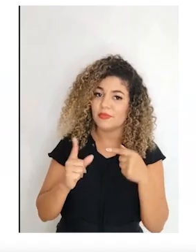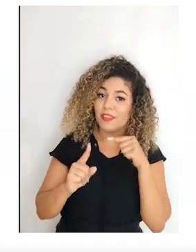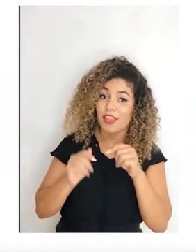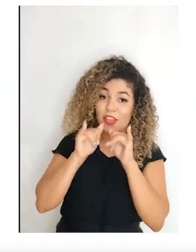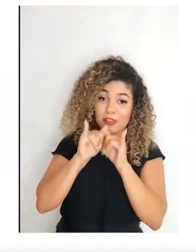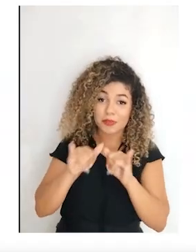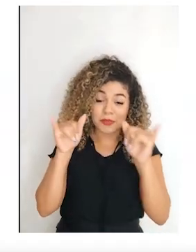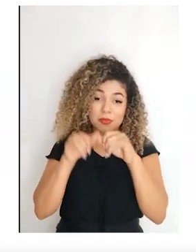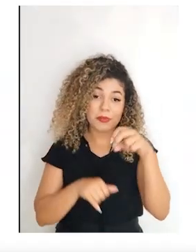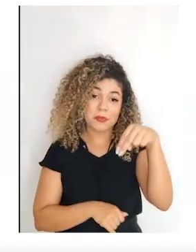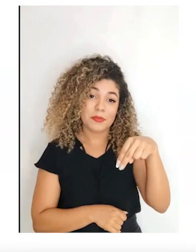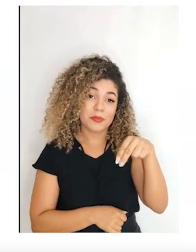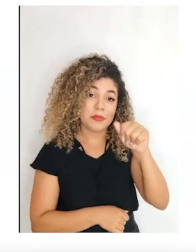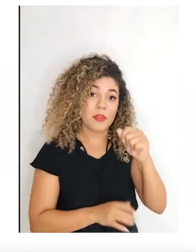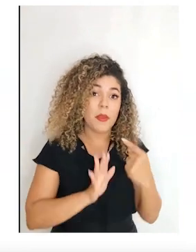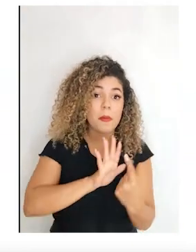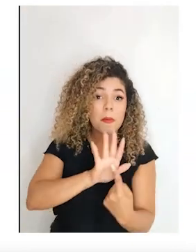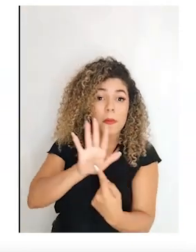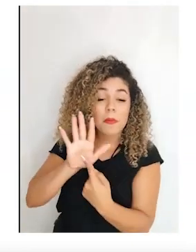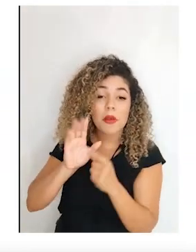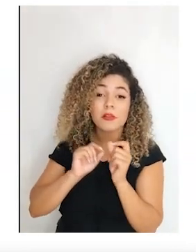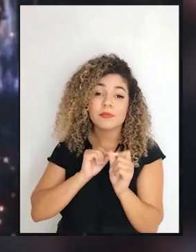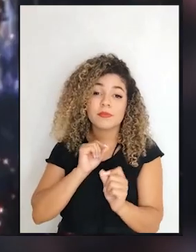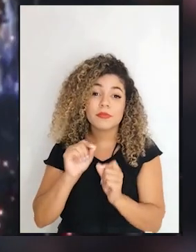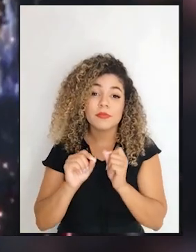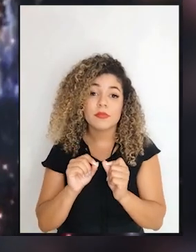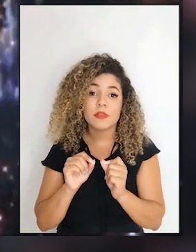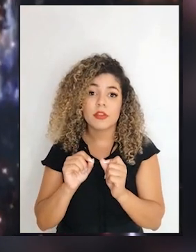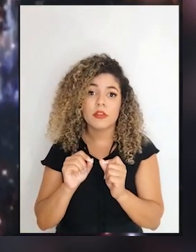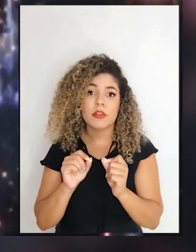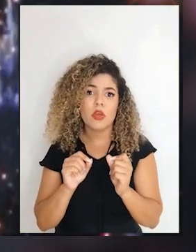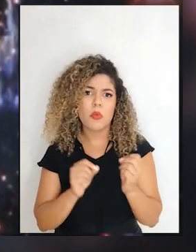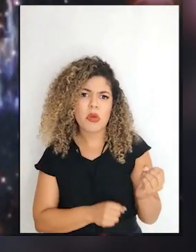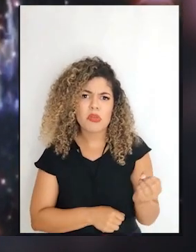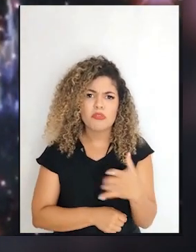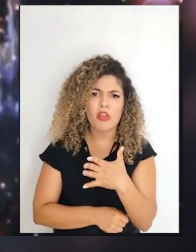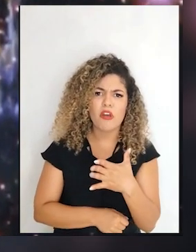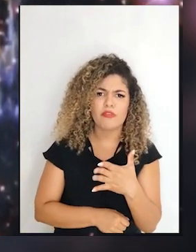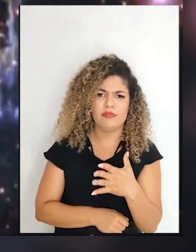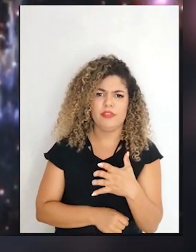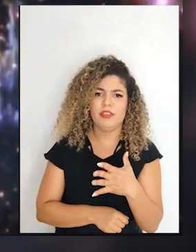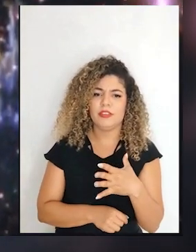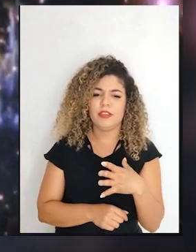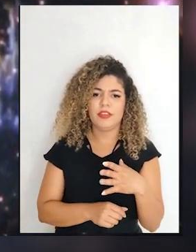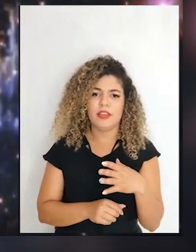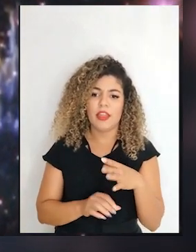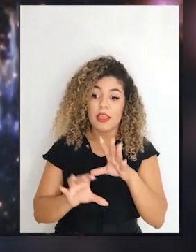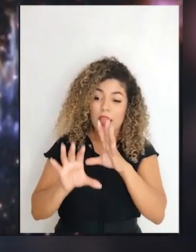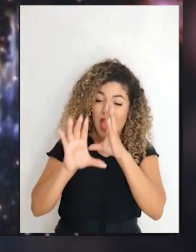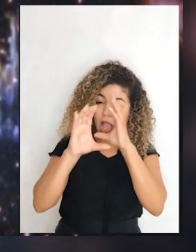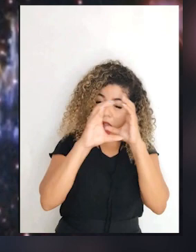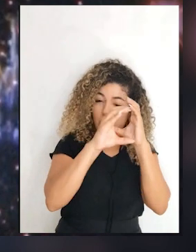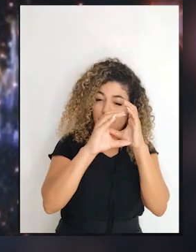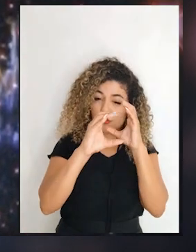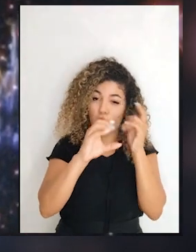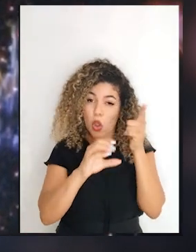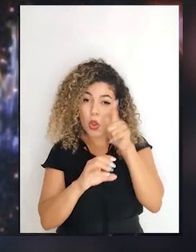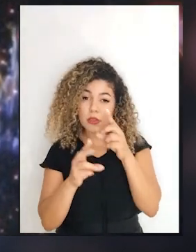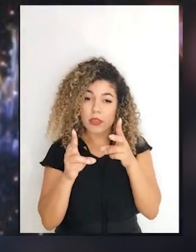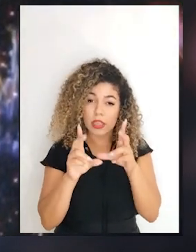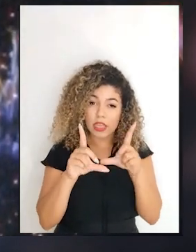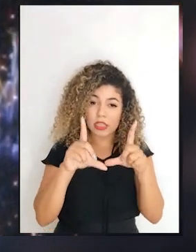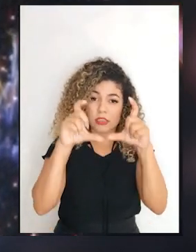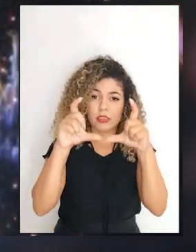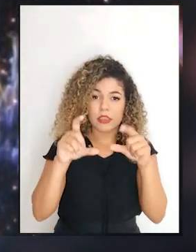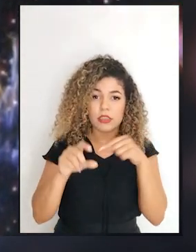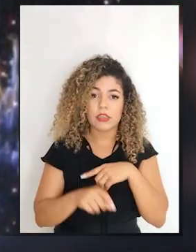supernova capturados pelo telescópio espacial Hubble. Denominados de DEM L190, os restos estelares